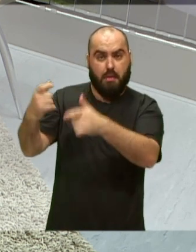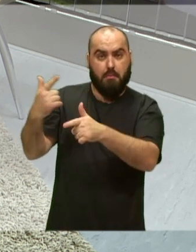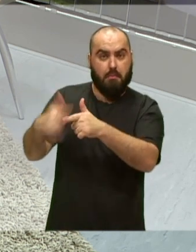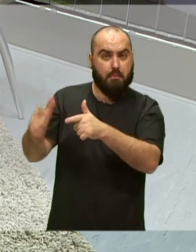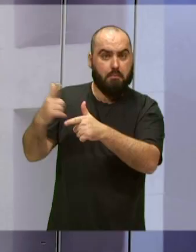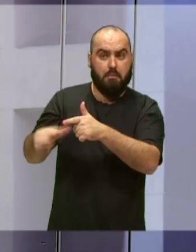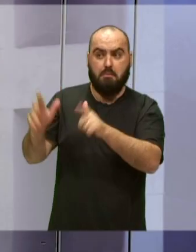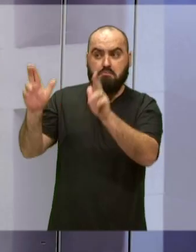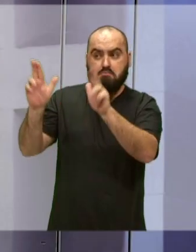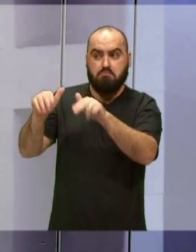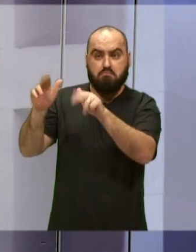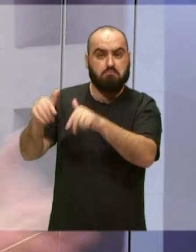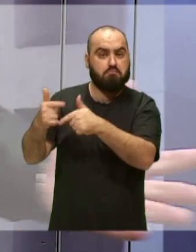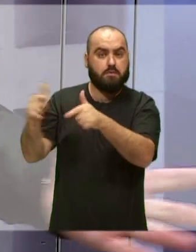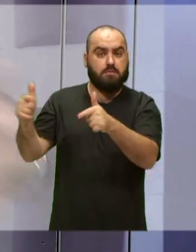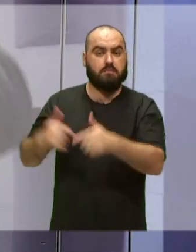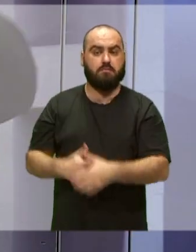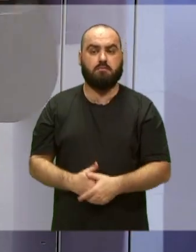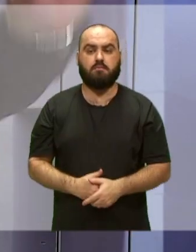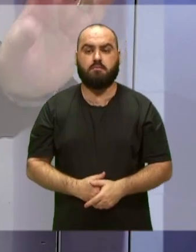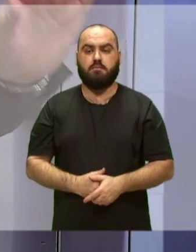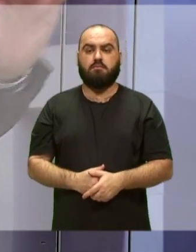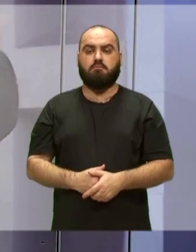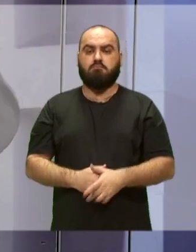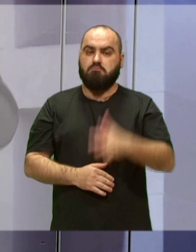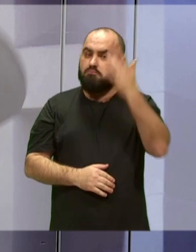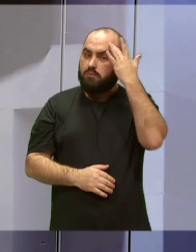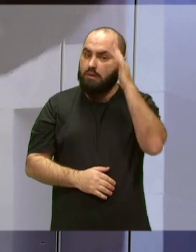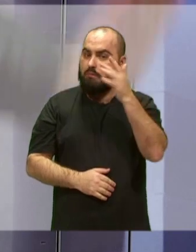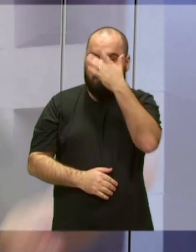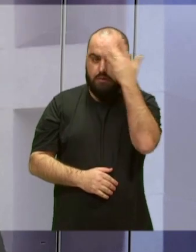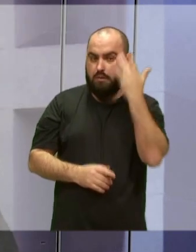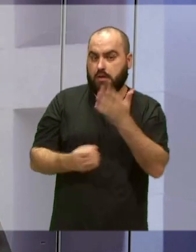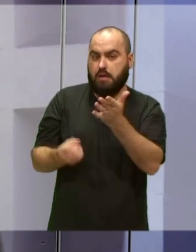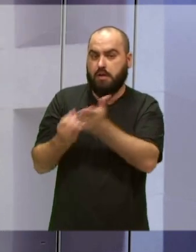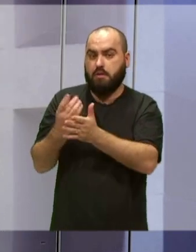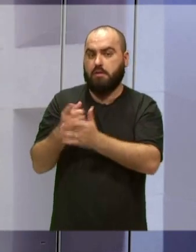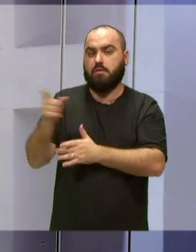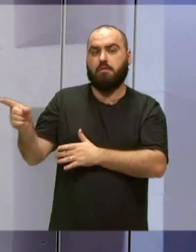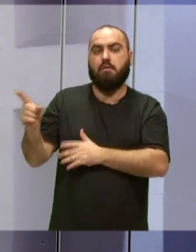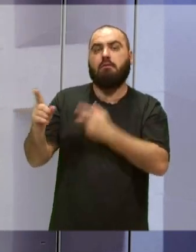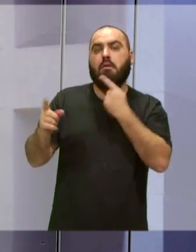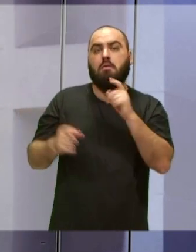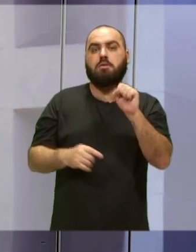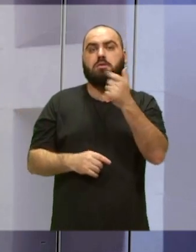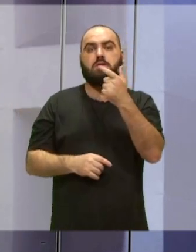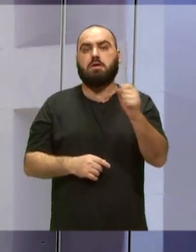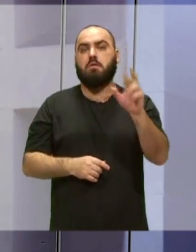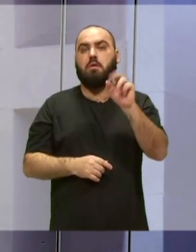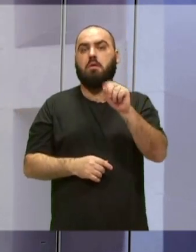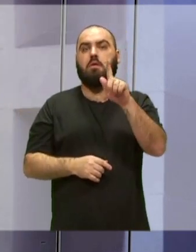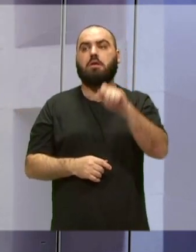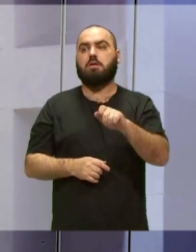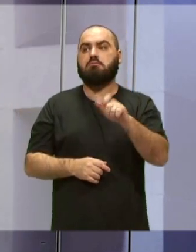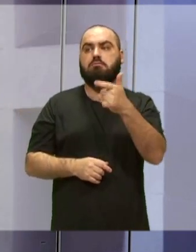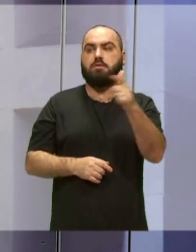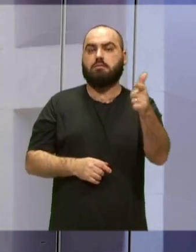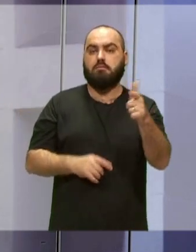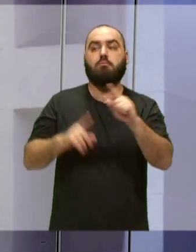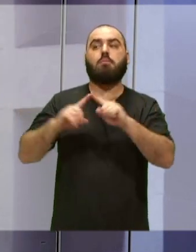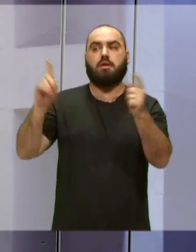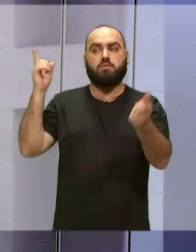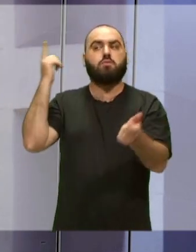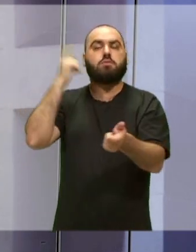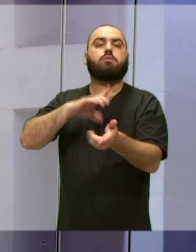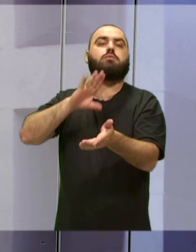existia eles eu não sei quem criou daali achava que que são roque não existia ou nunca teve no São Roque mas a gente conseguiu tirar